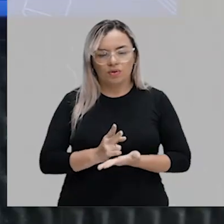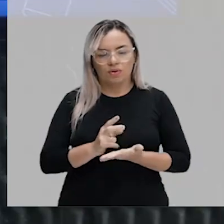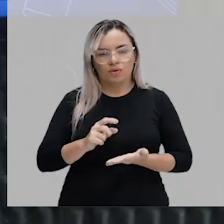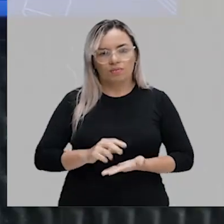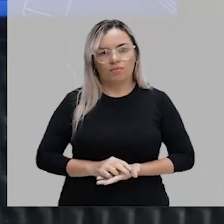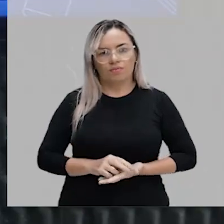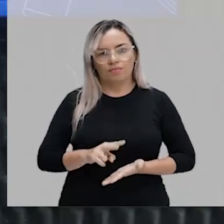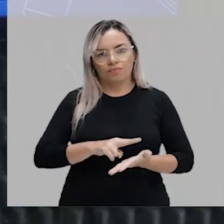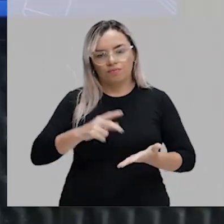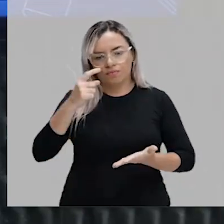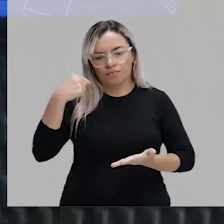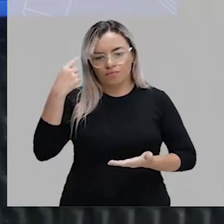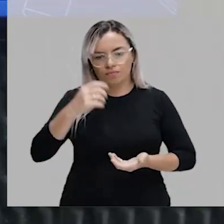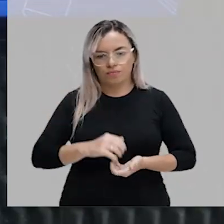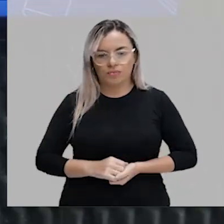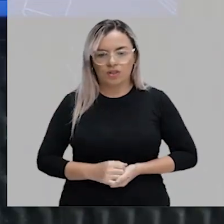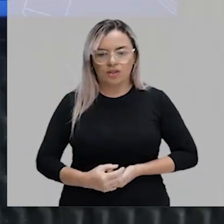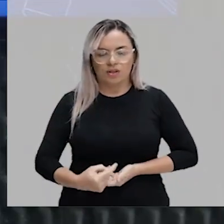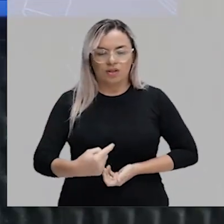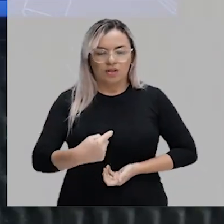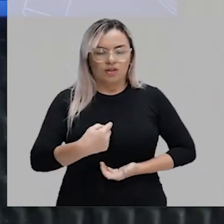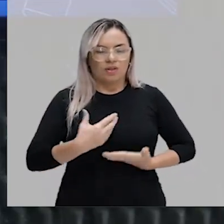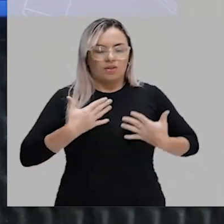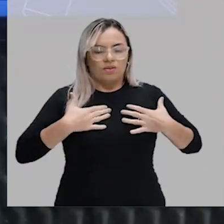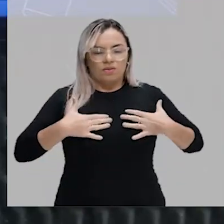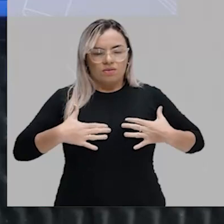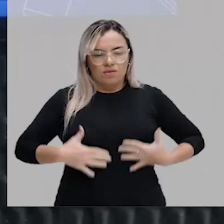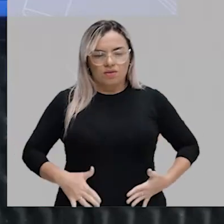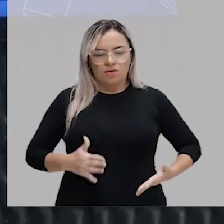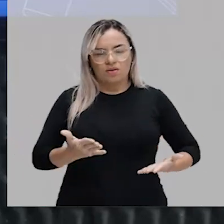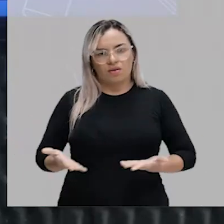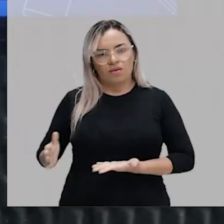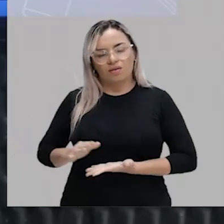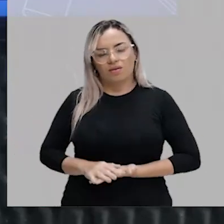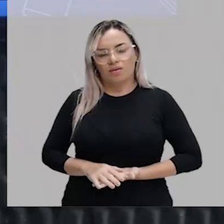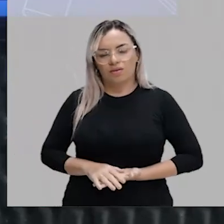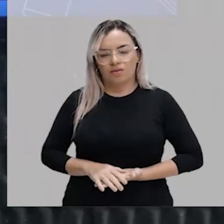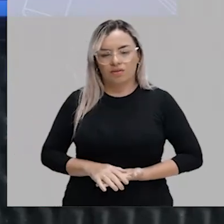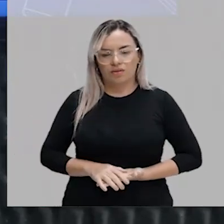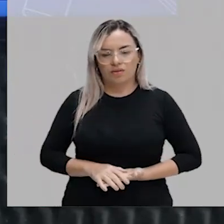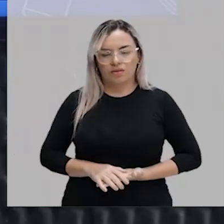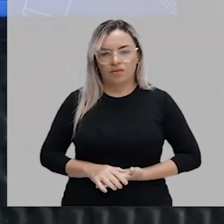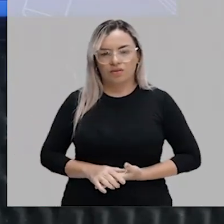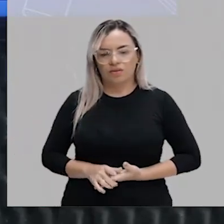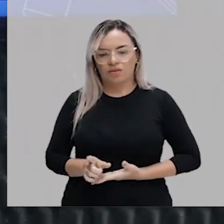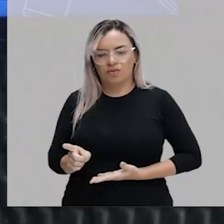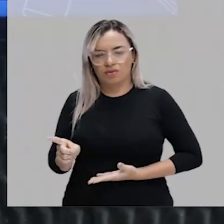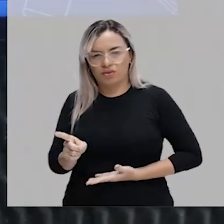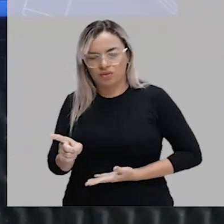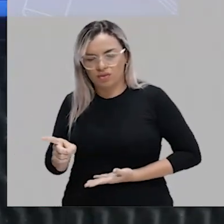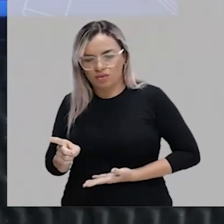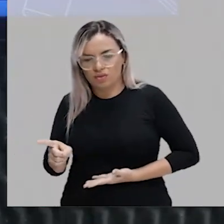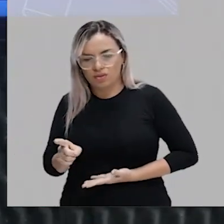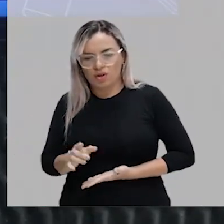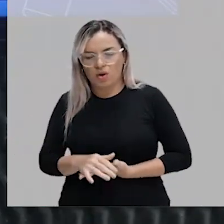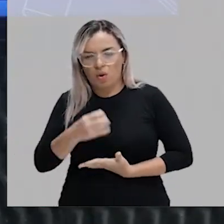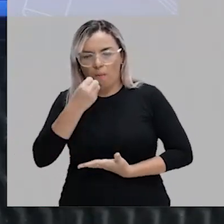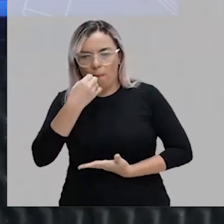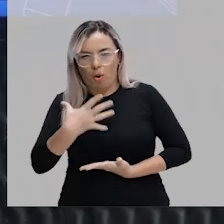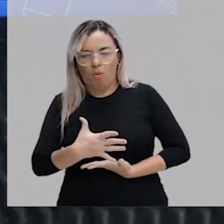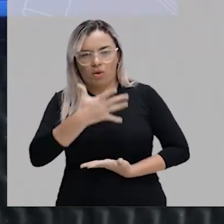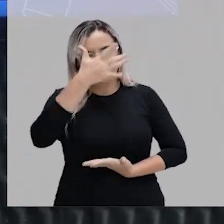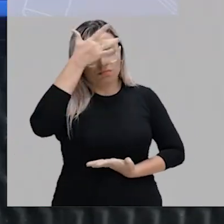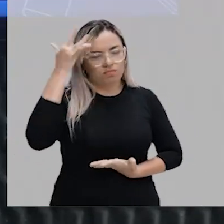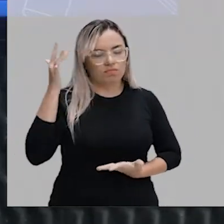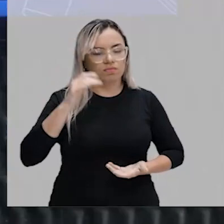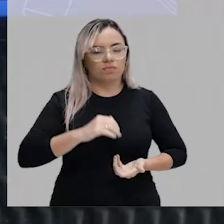necessito descansar. Ustedes são buenas personas. Vocês são boas pessoas, tá?